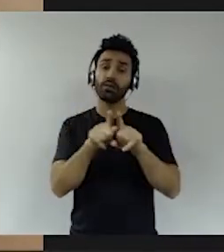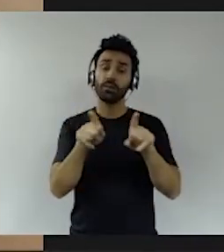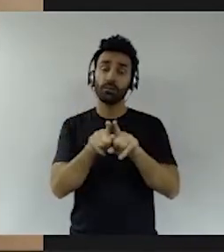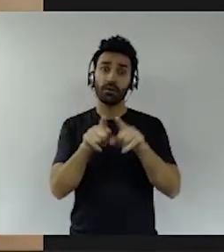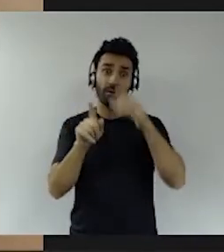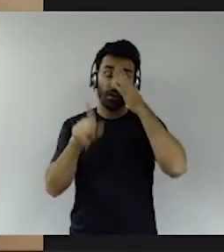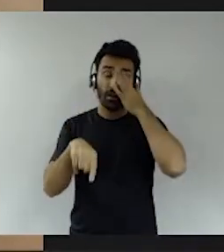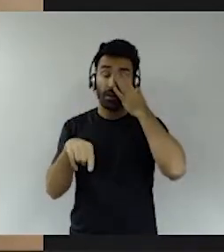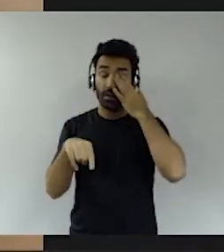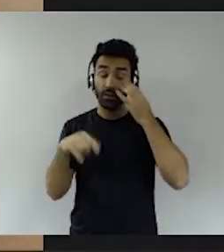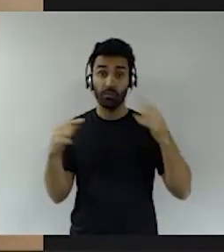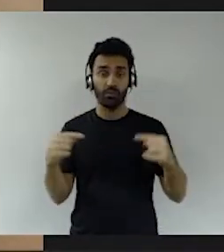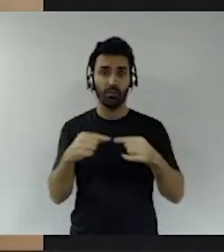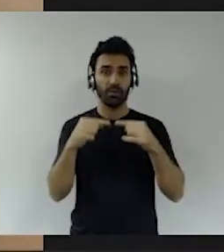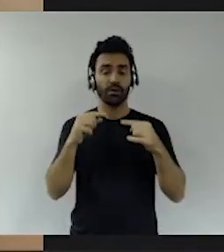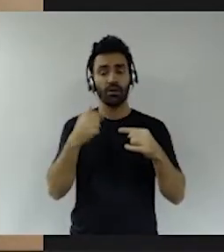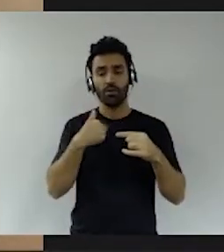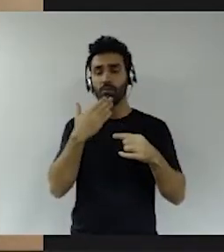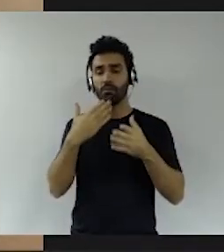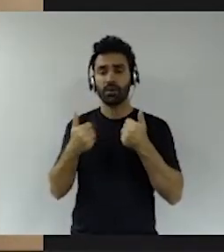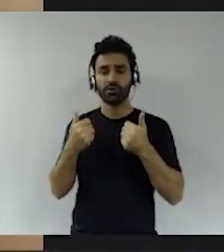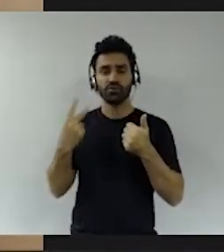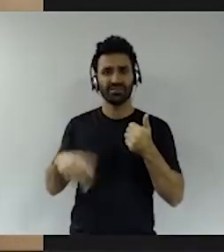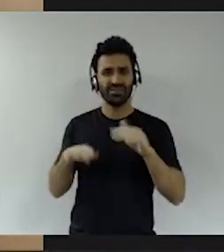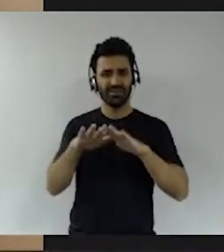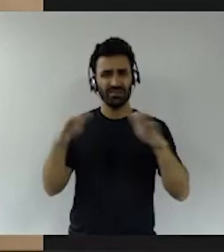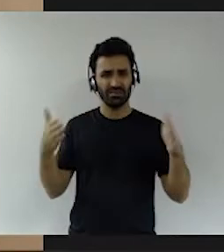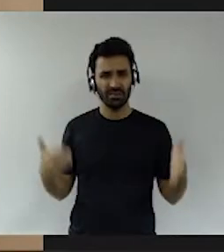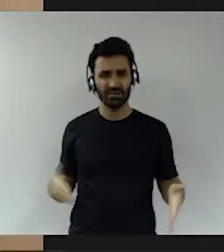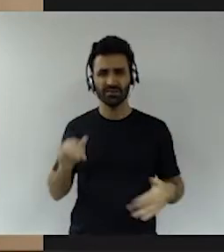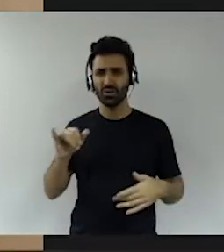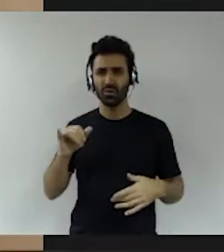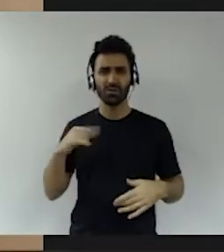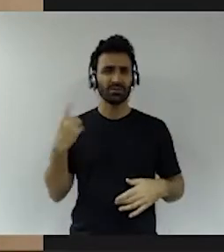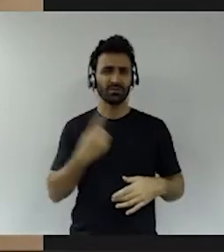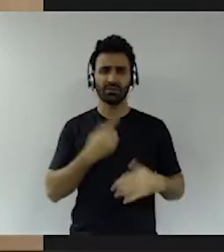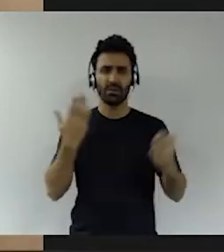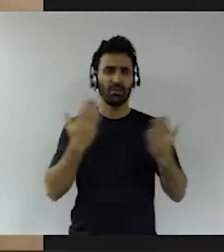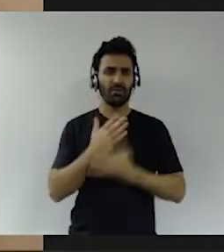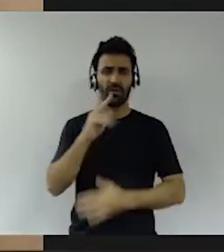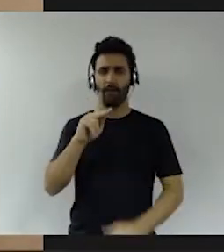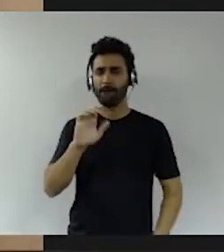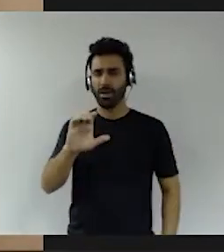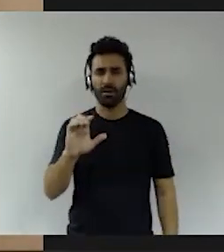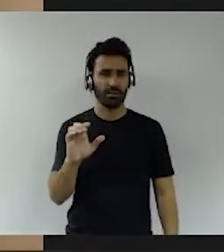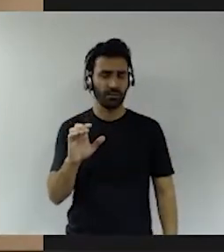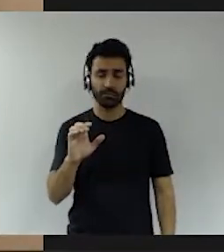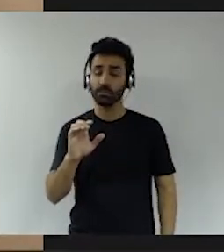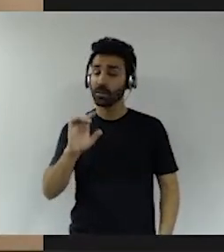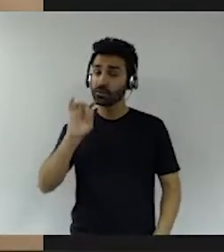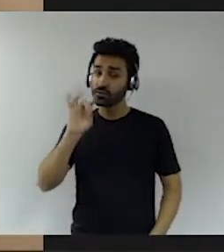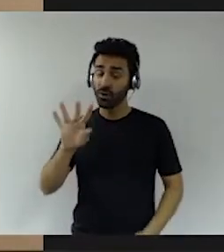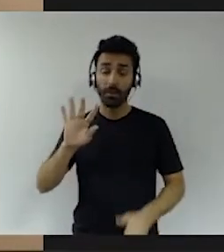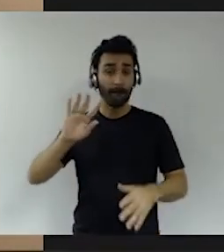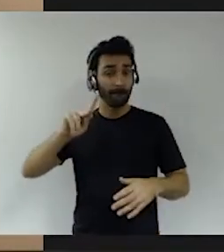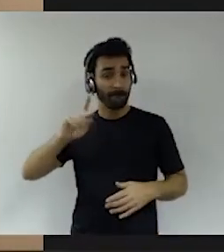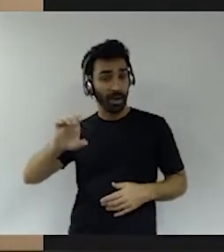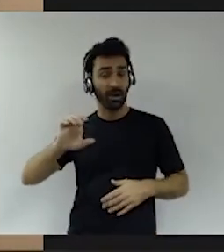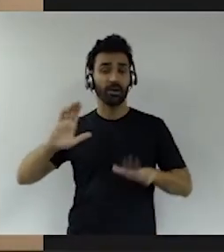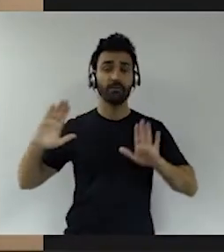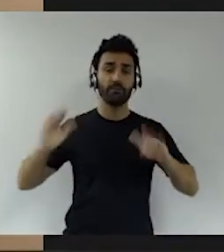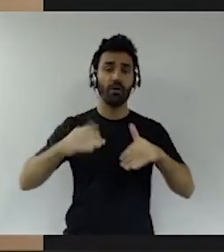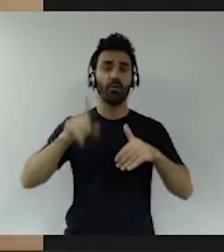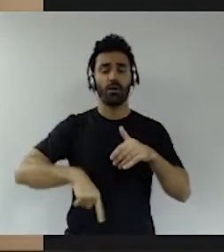uma questão de ordem que eu solicitei da mesa, nós não vamos aprovar PECs, a não ser PECs relacionadas à